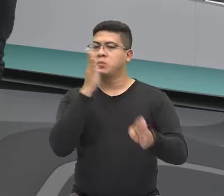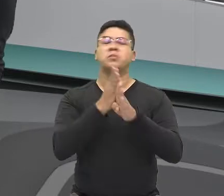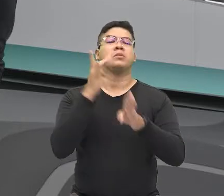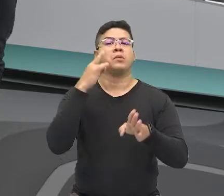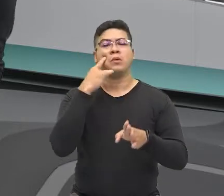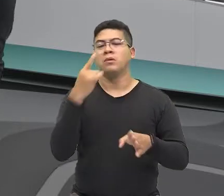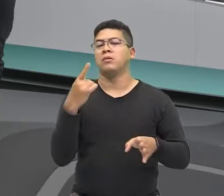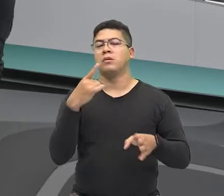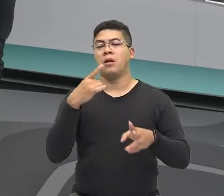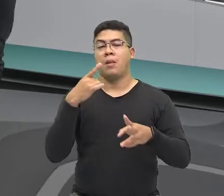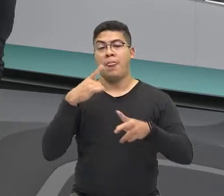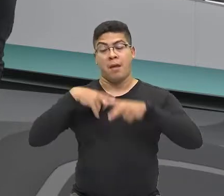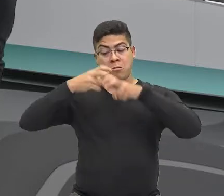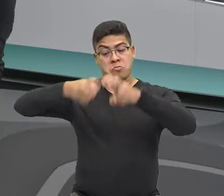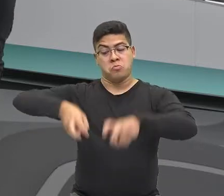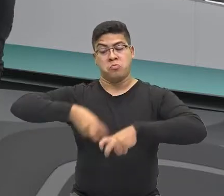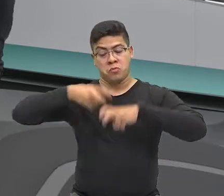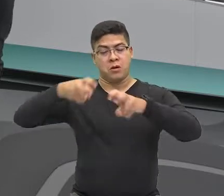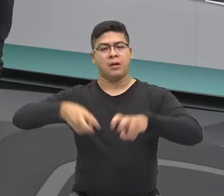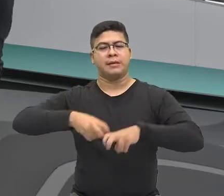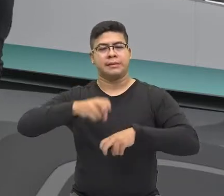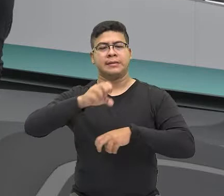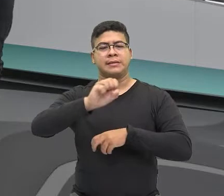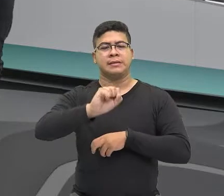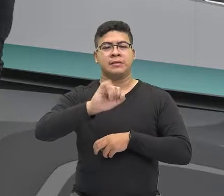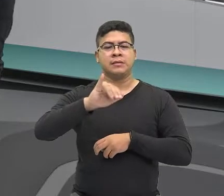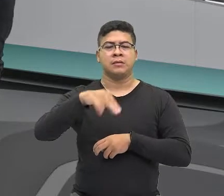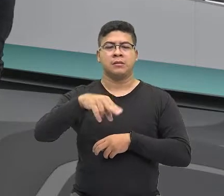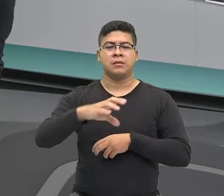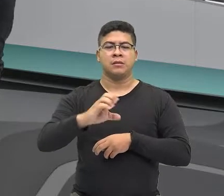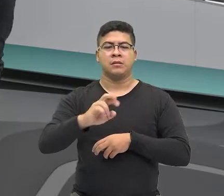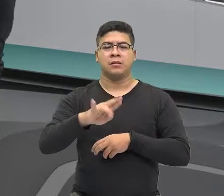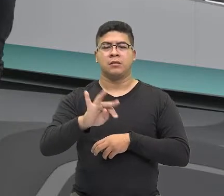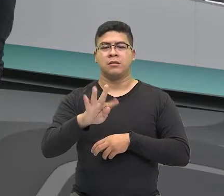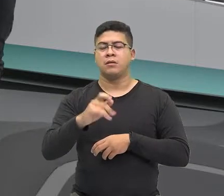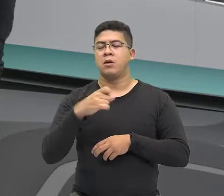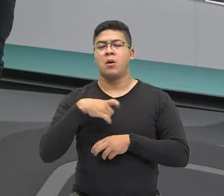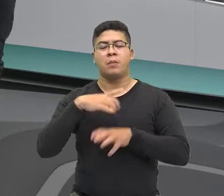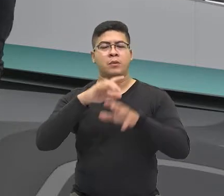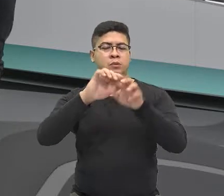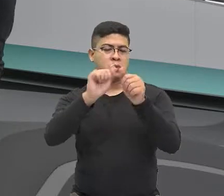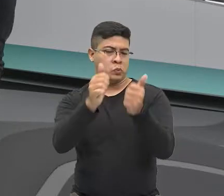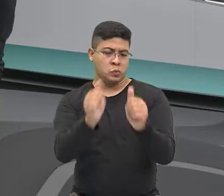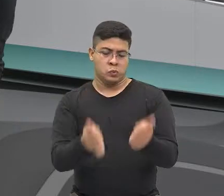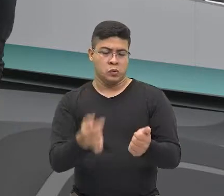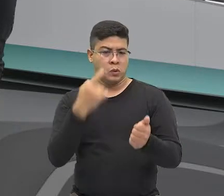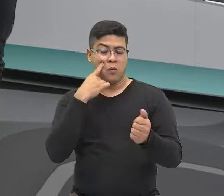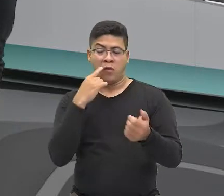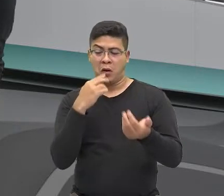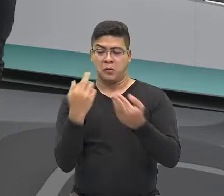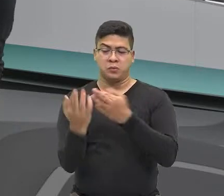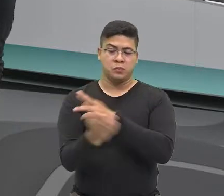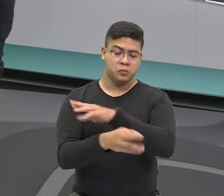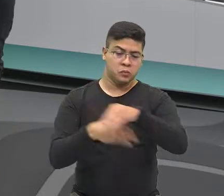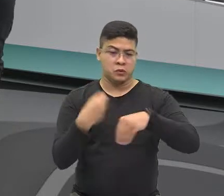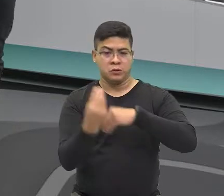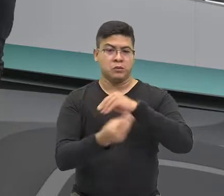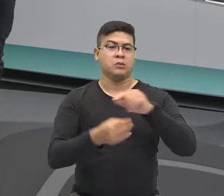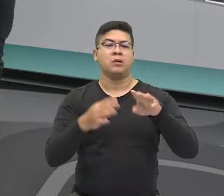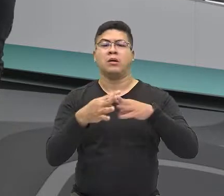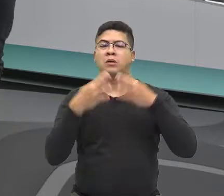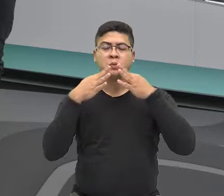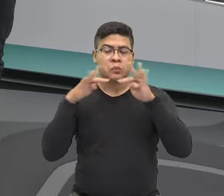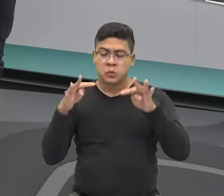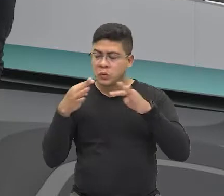dos sertões, sincretismo estético, a estética vai estar misturada a realismo,